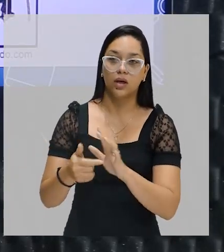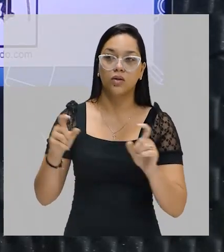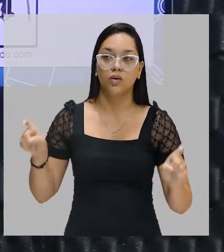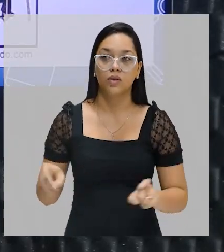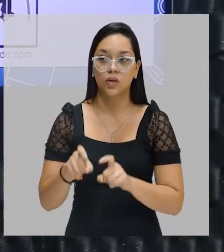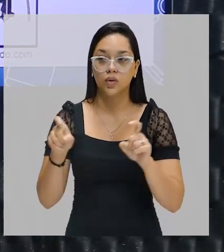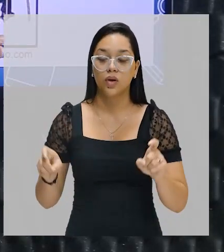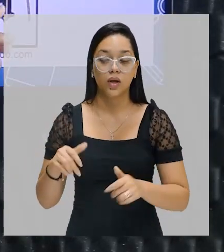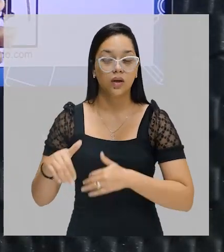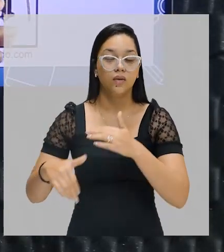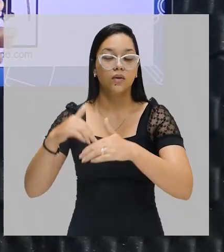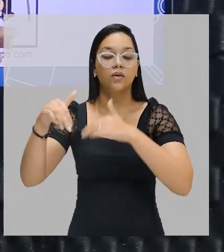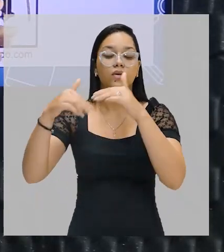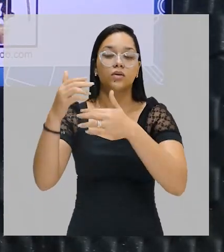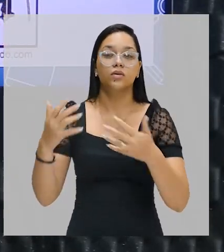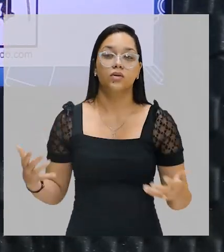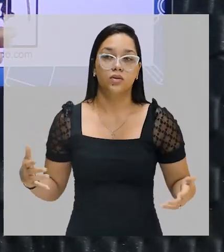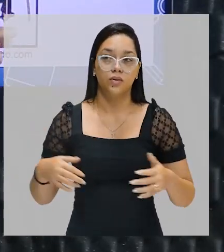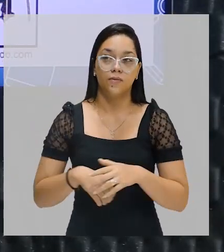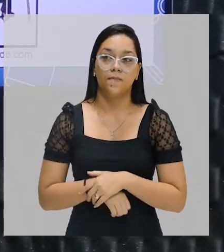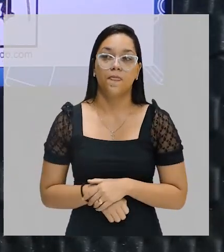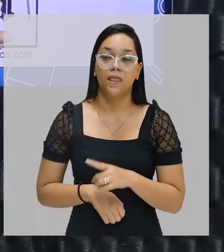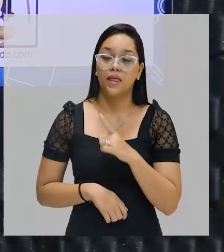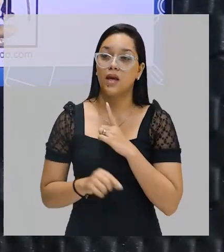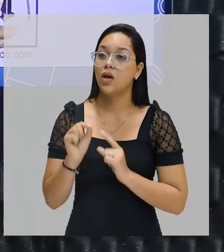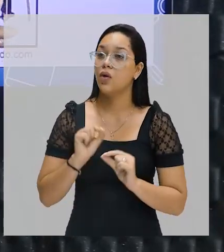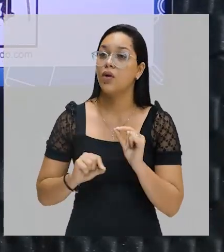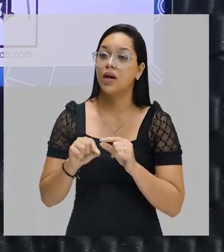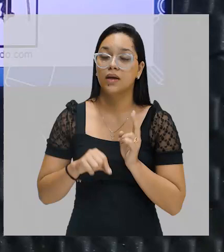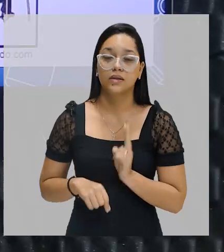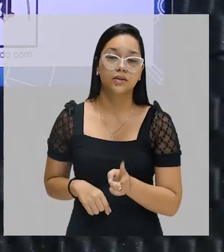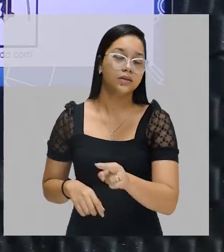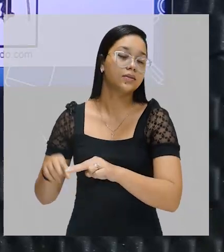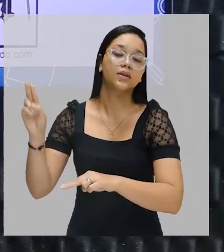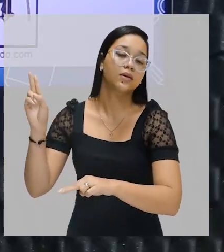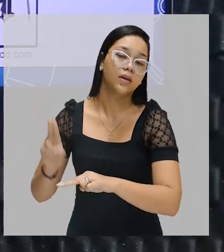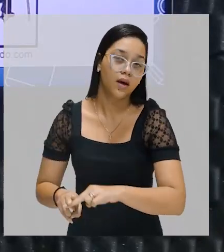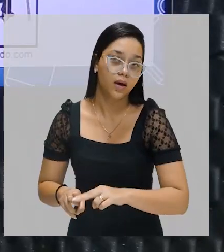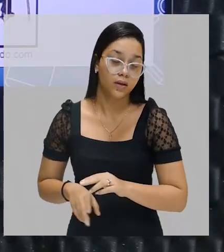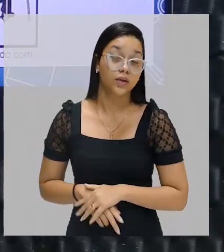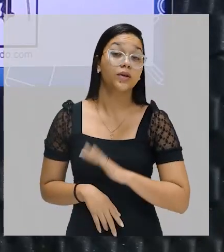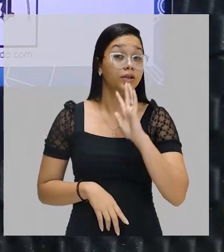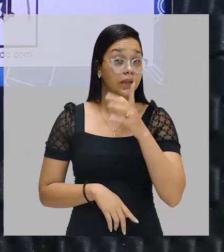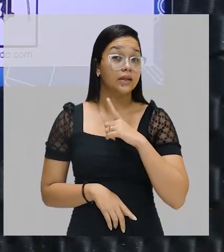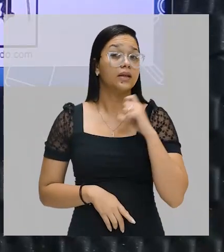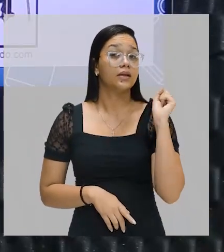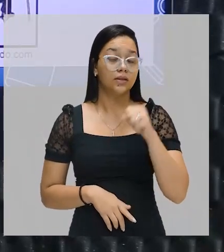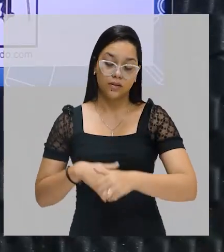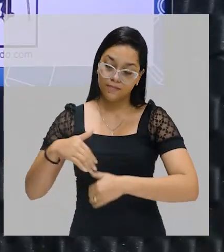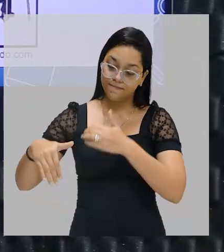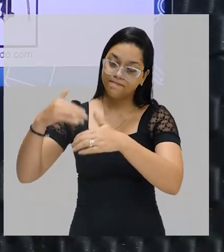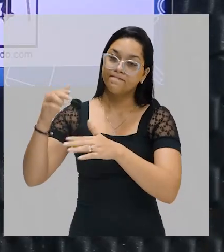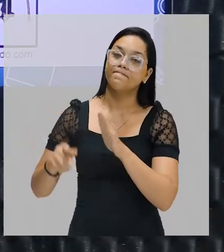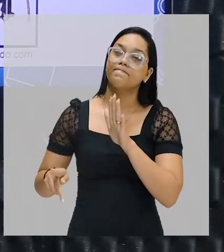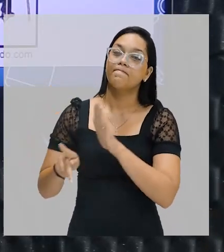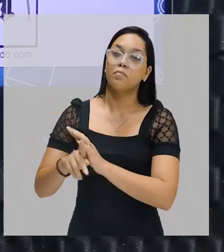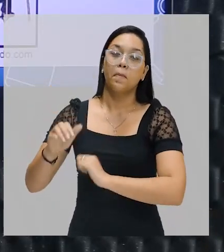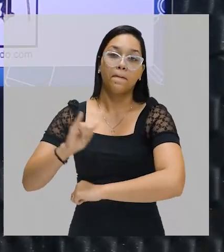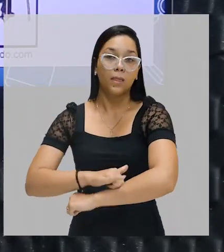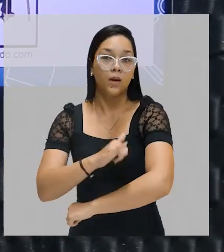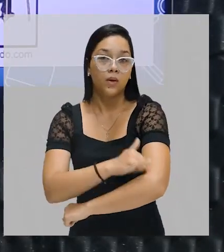computador evoluiu. O homem aqui, ó, por ficar muito tempo sentado, ele já teve um excesso de